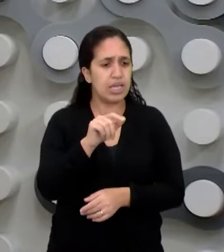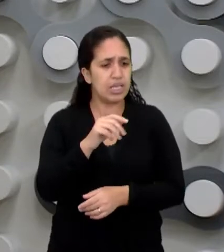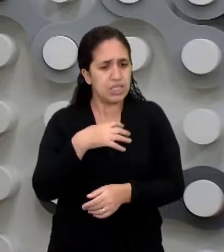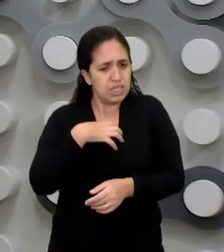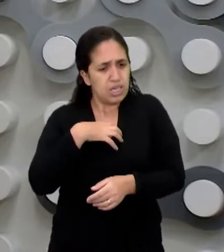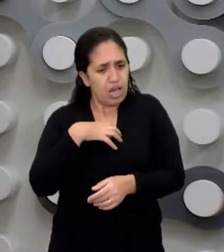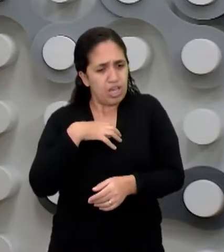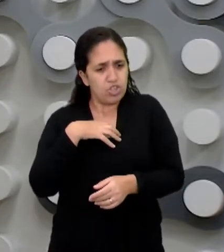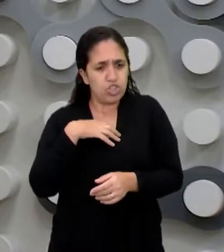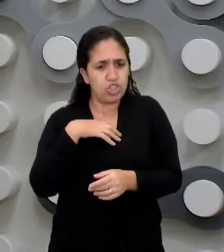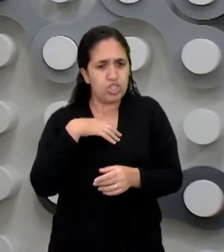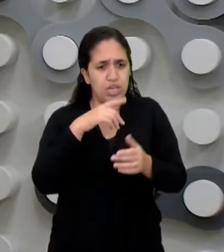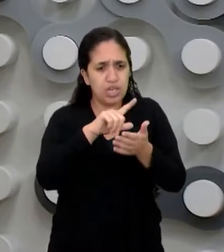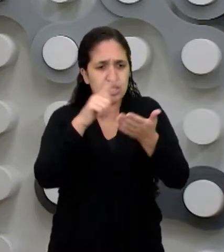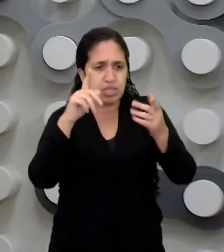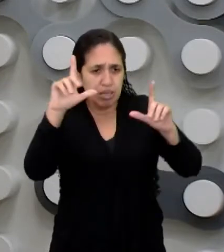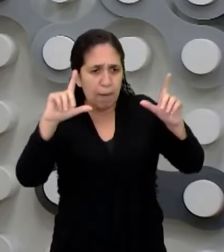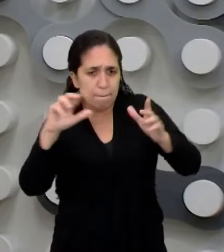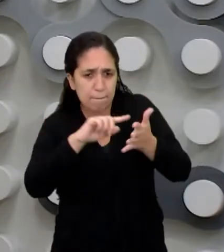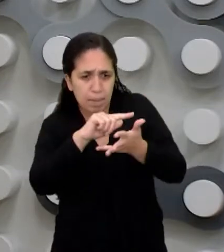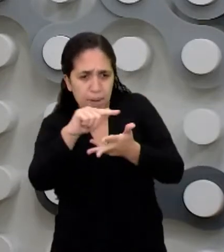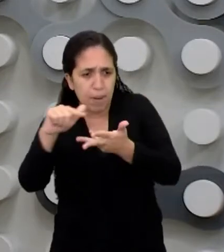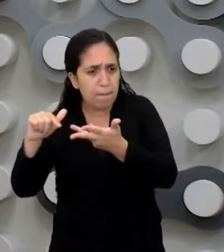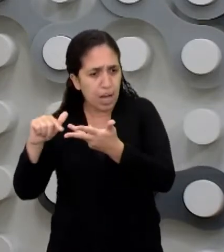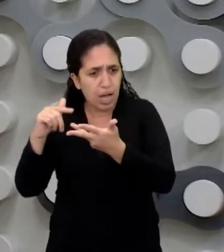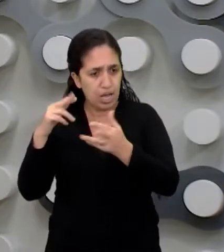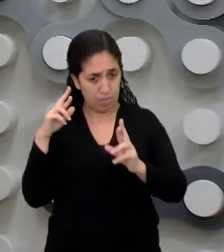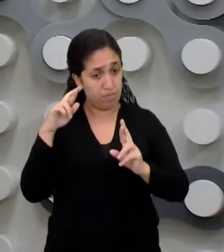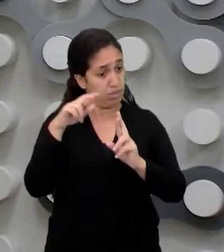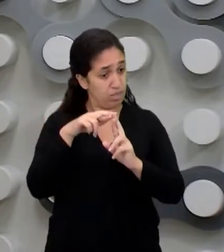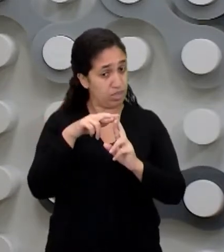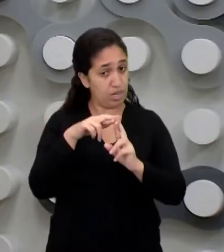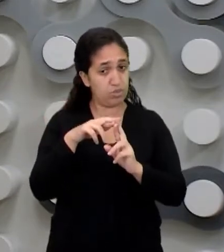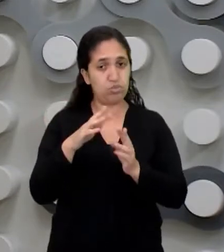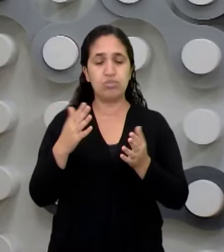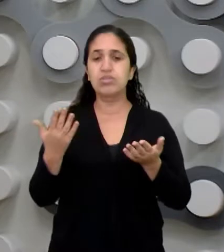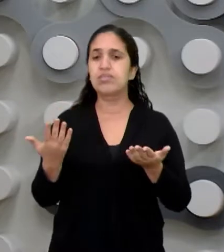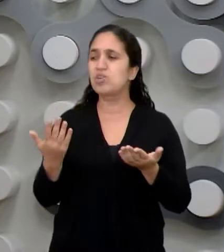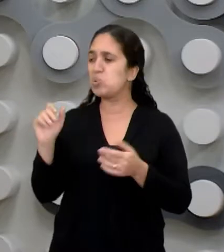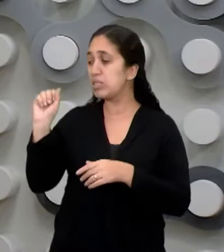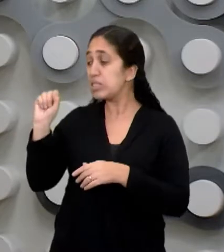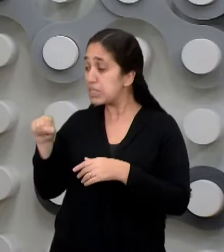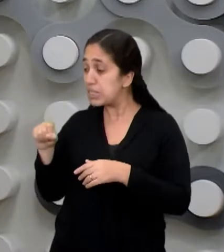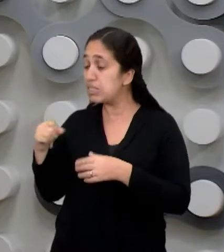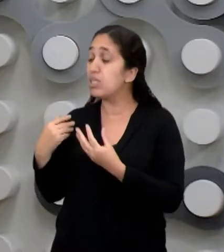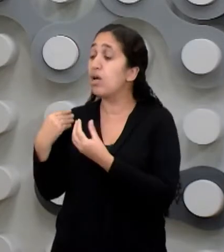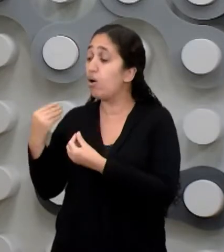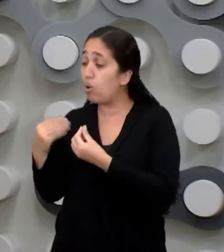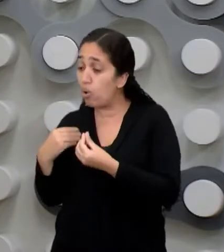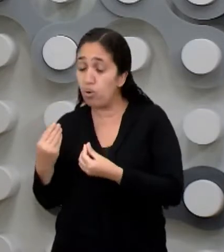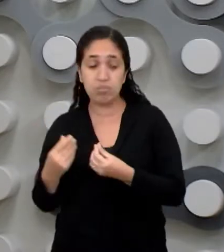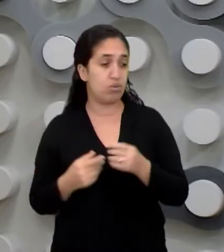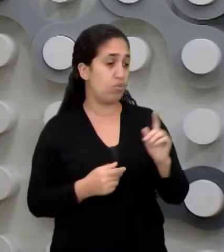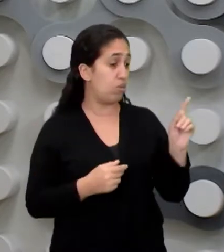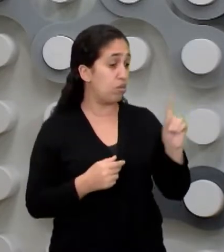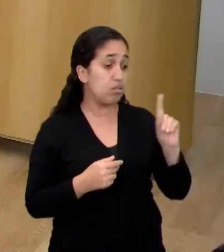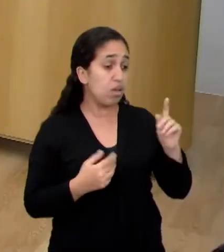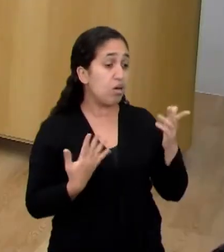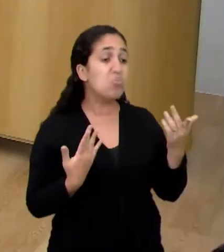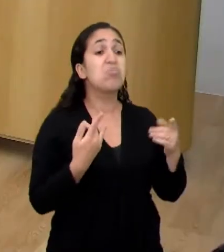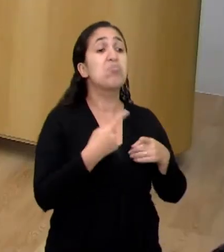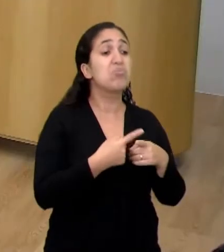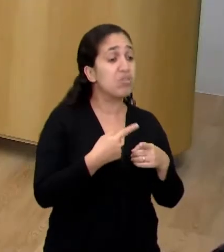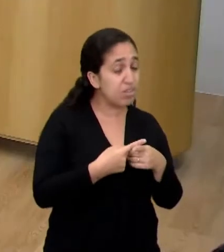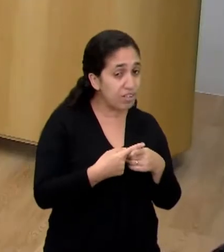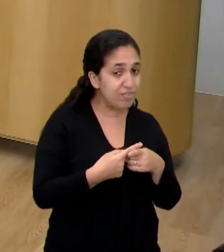nas mídias? É a primeira pergunta, né? E aí, se você respondeu sim, né? De que forma? Ou se o não, por que não,